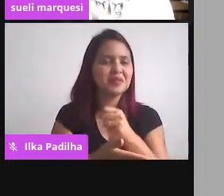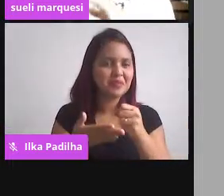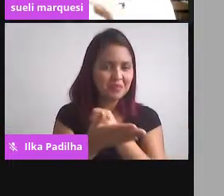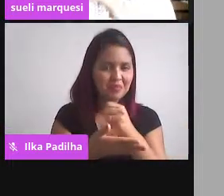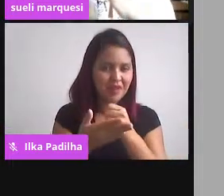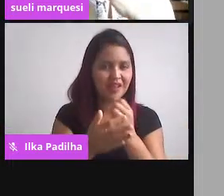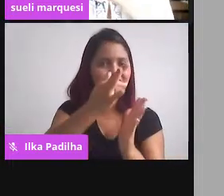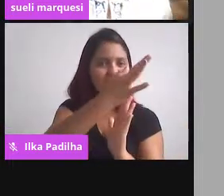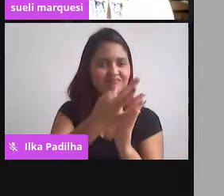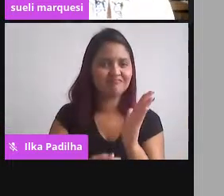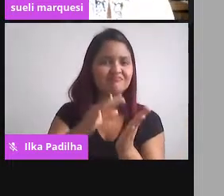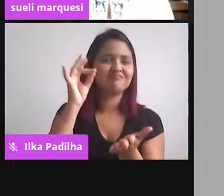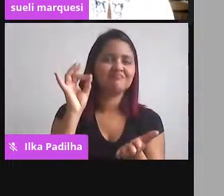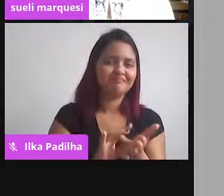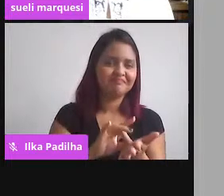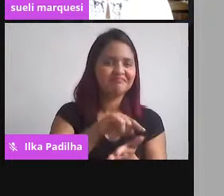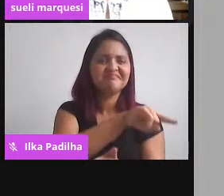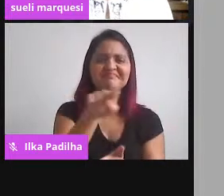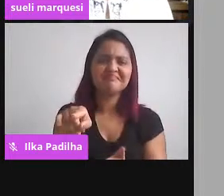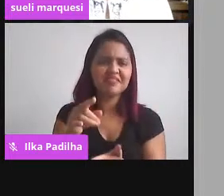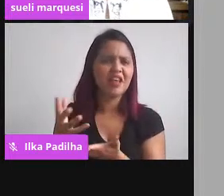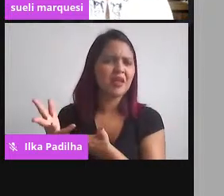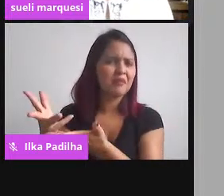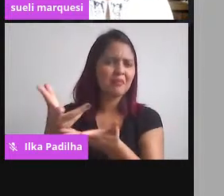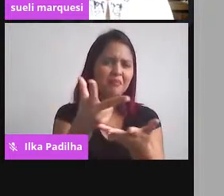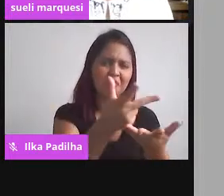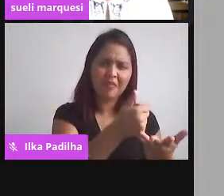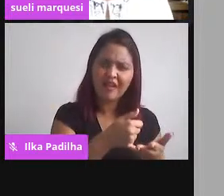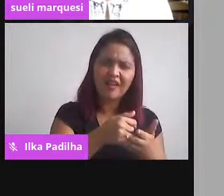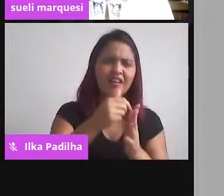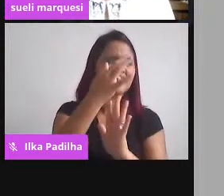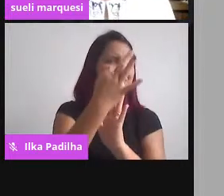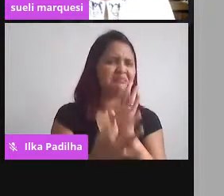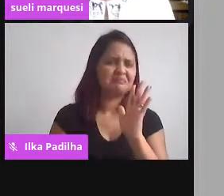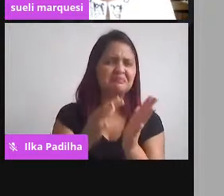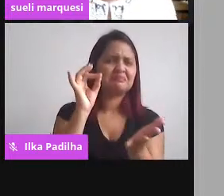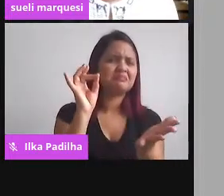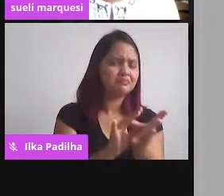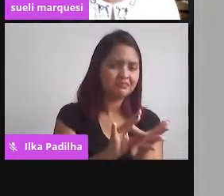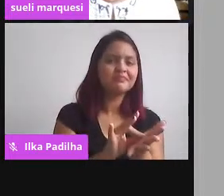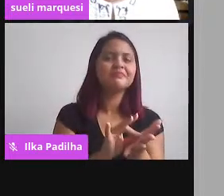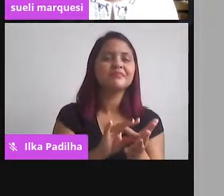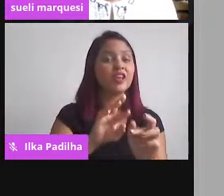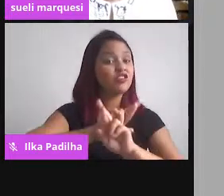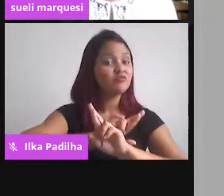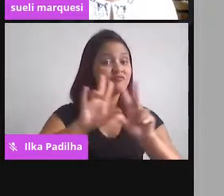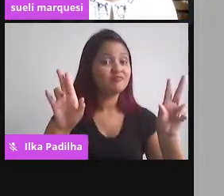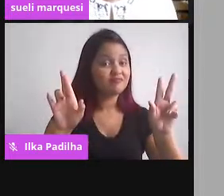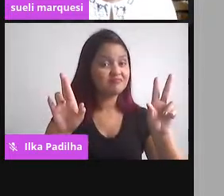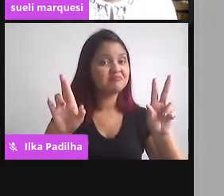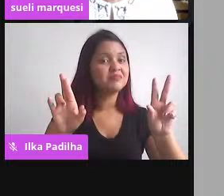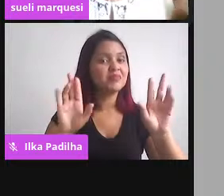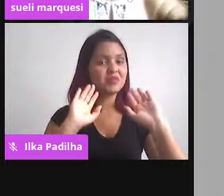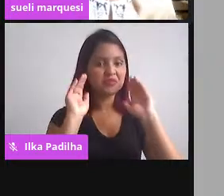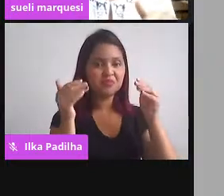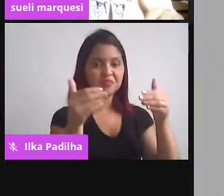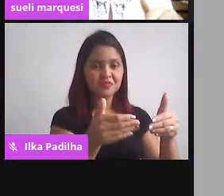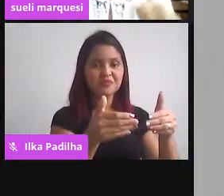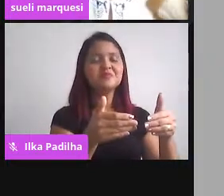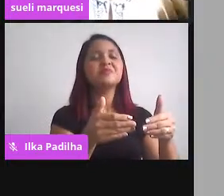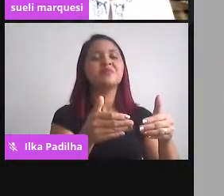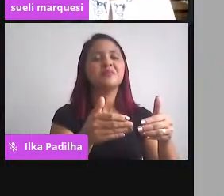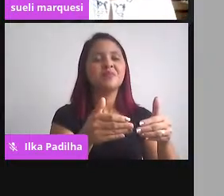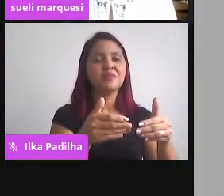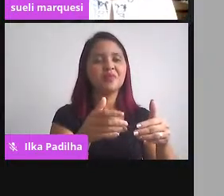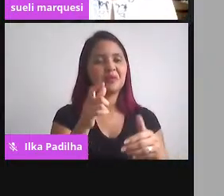Então, vocês têm uma gama de possibilidades de textos concretos, de textos de diferentes domínios, né, interesses, como eu